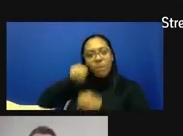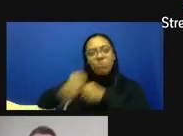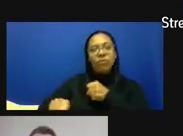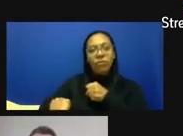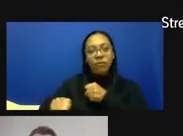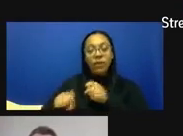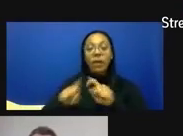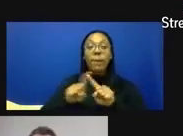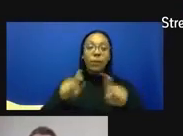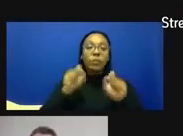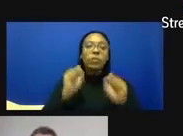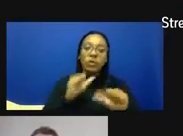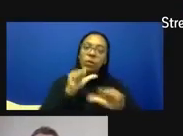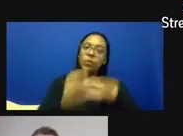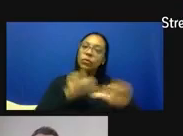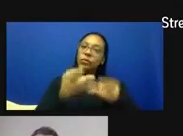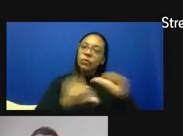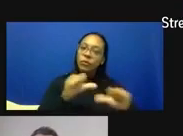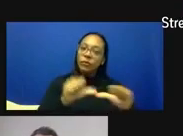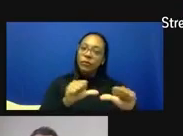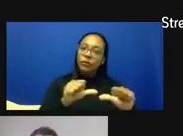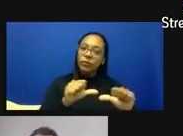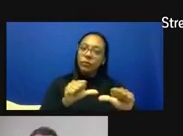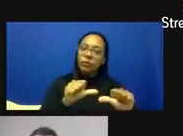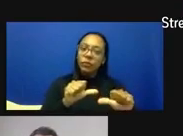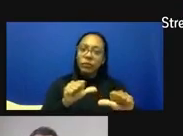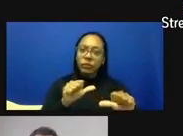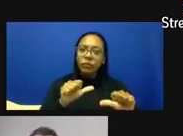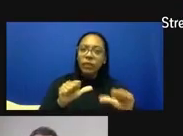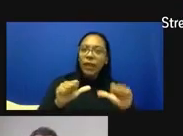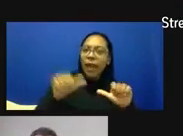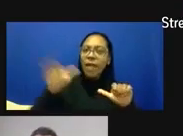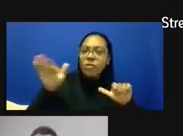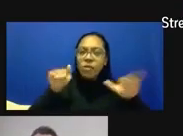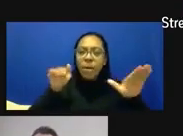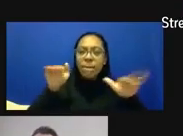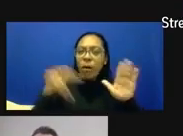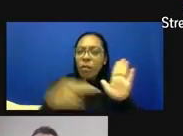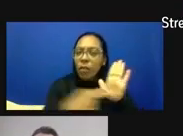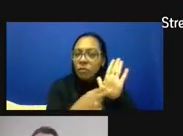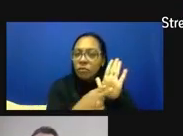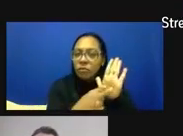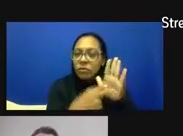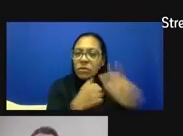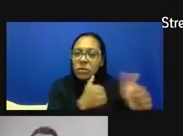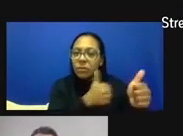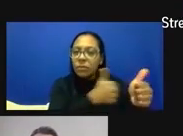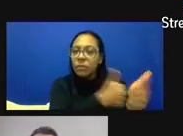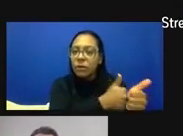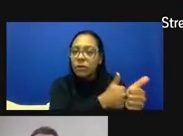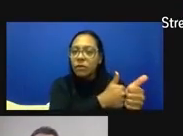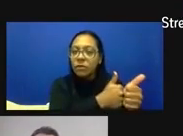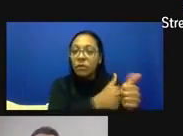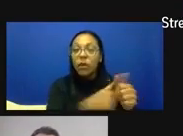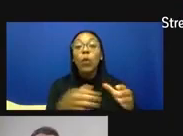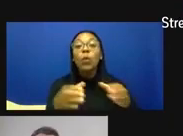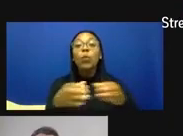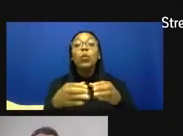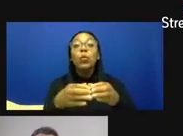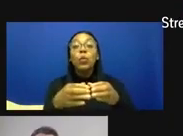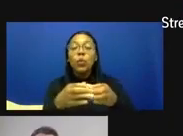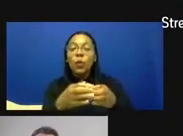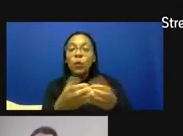esse panorama, como? Chamando a atenção das pessoas mais próximas, né? Então, se tem alguém da equipe do fórum algum dia que faz uma